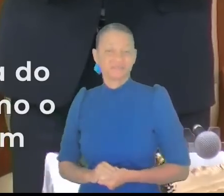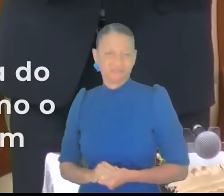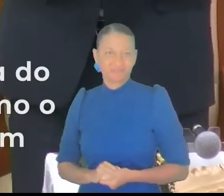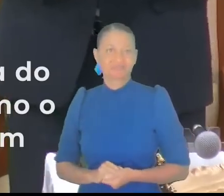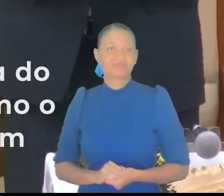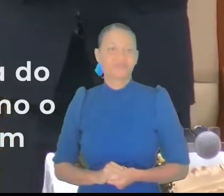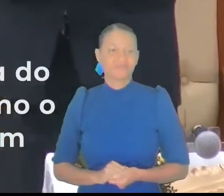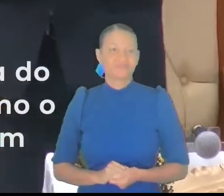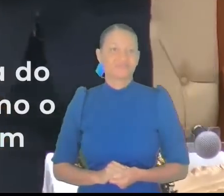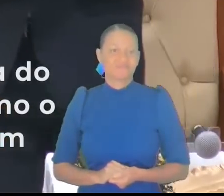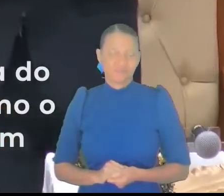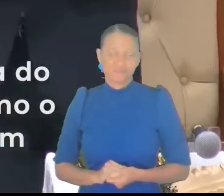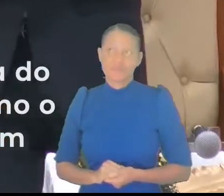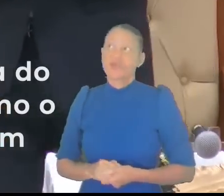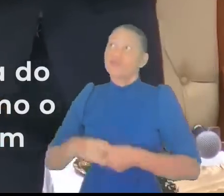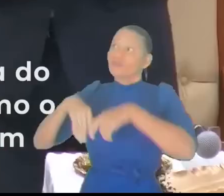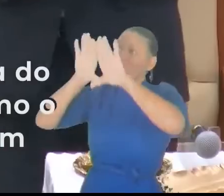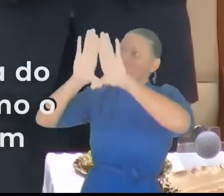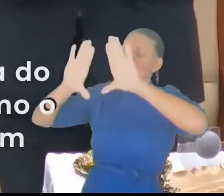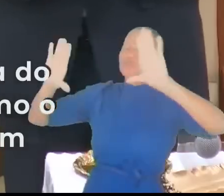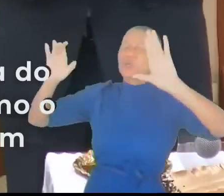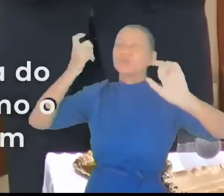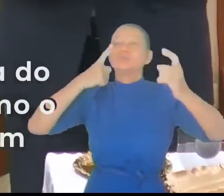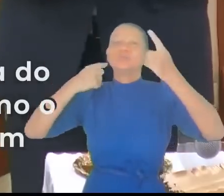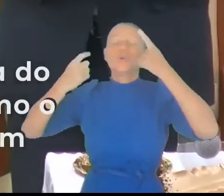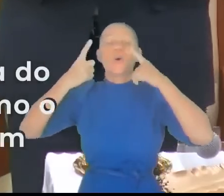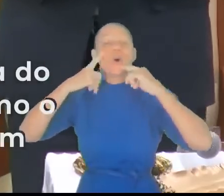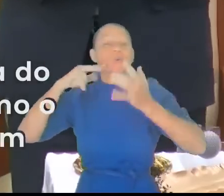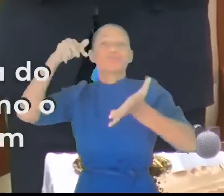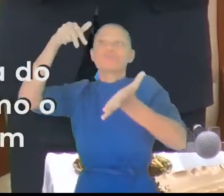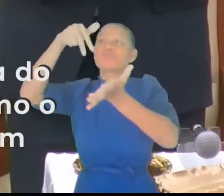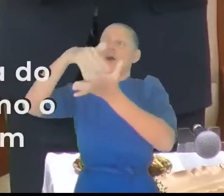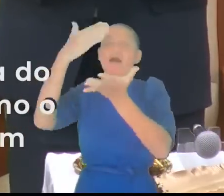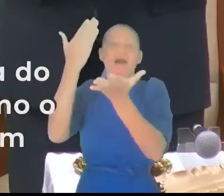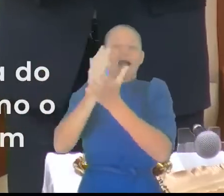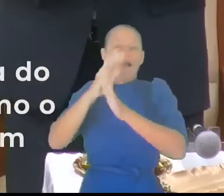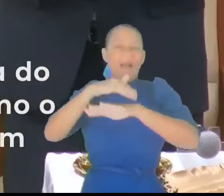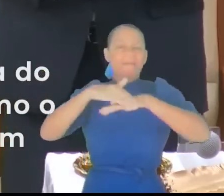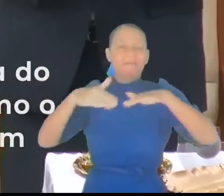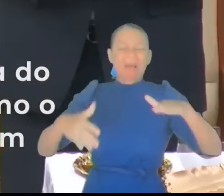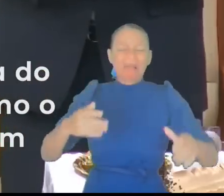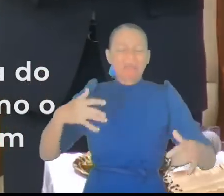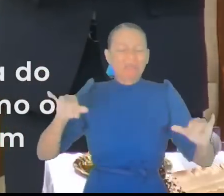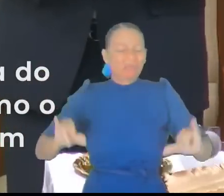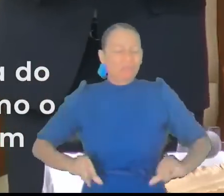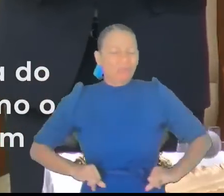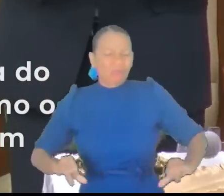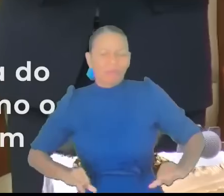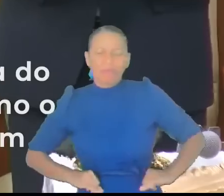Cessará no céu o pranto e não haverá mais dor.